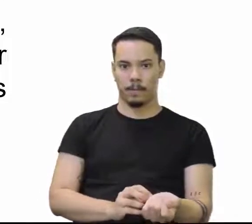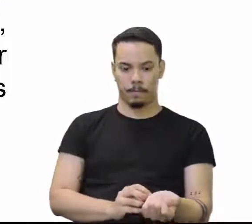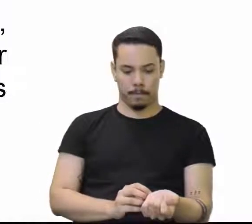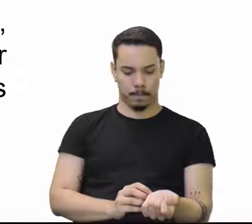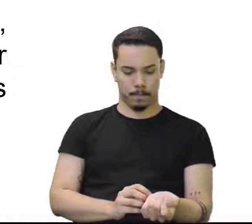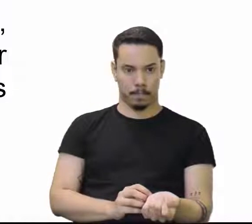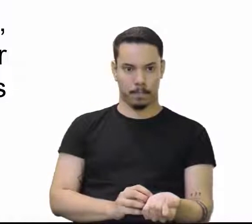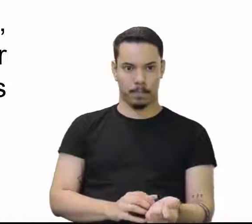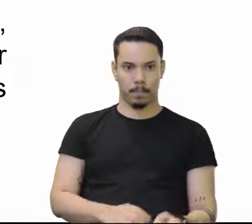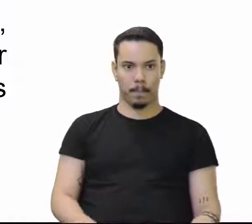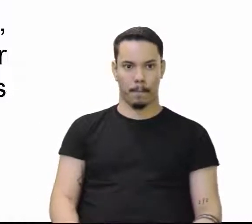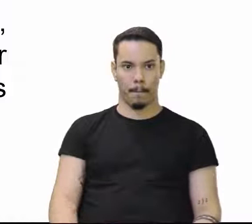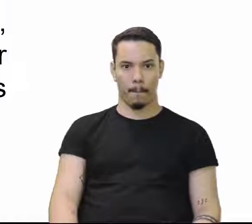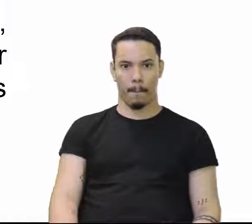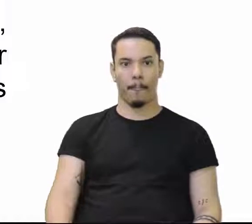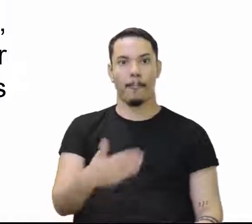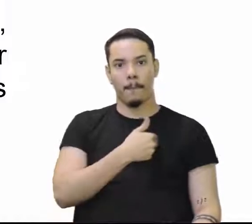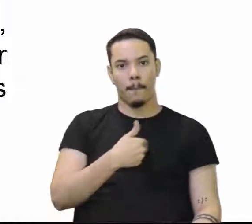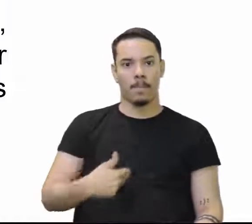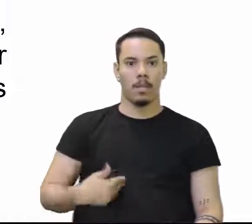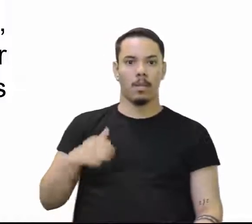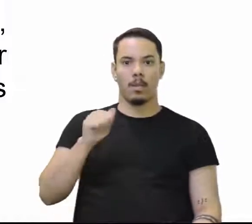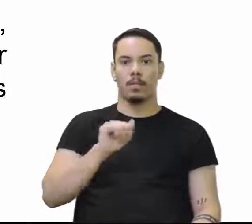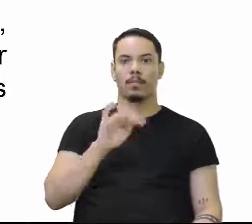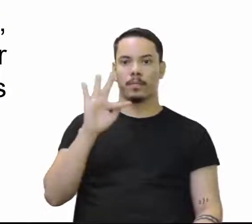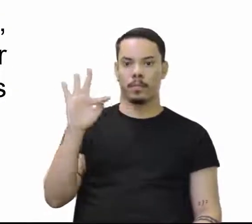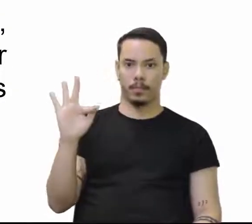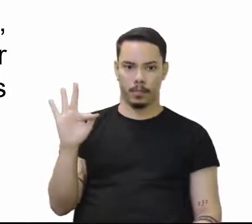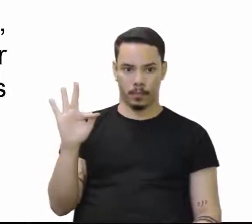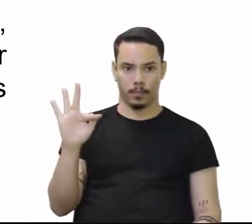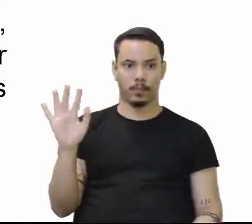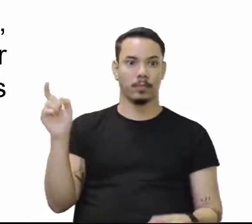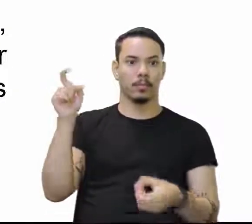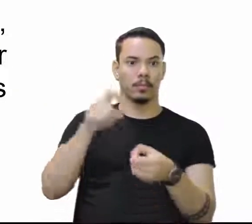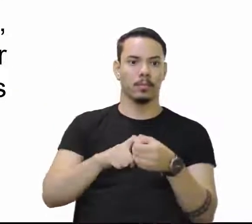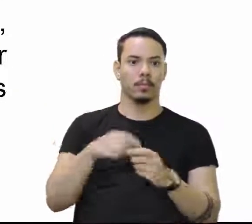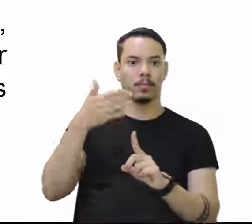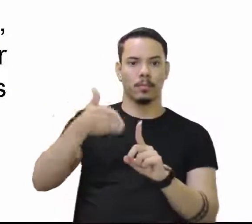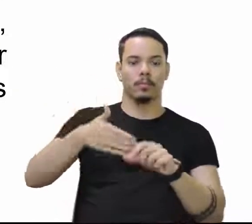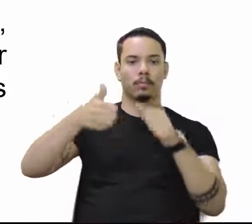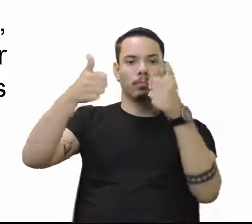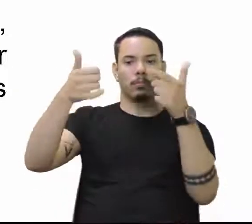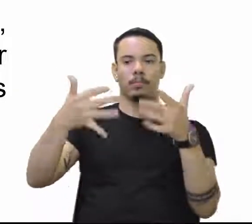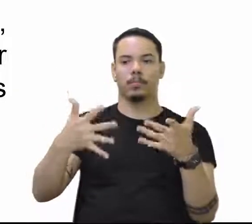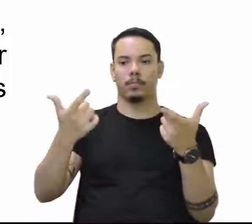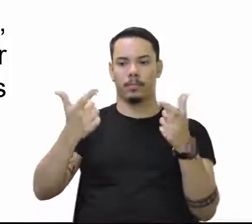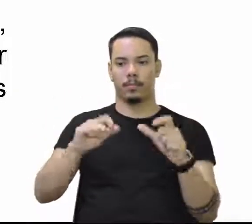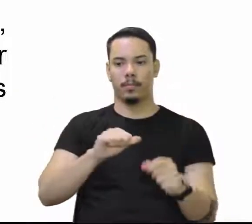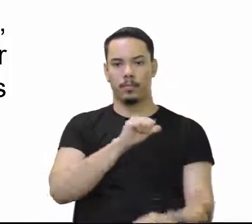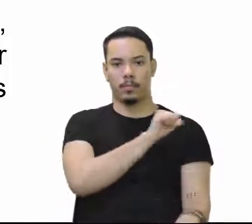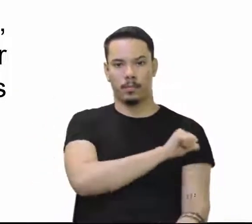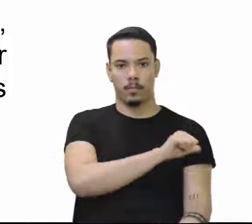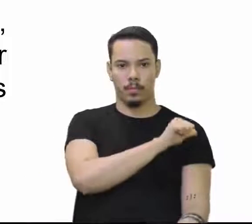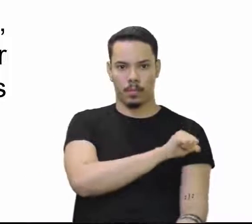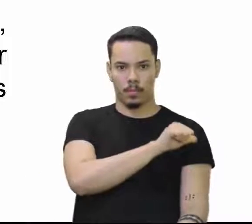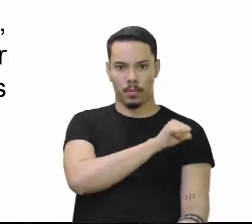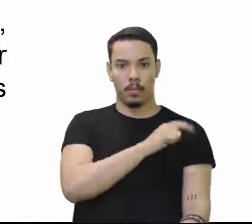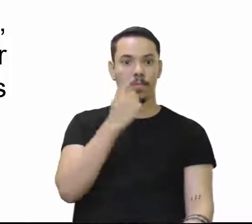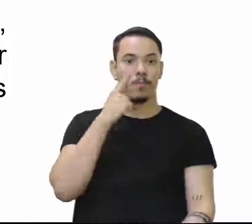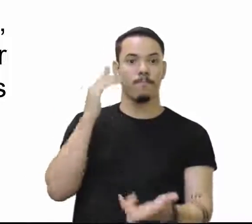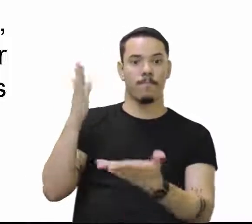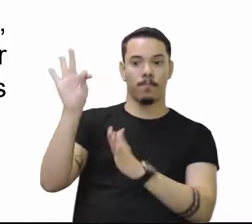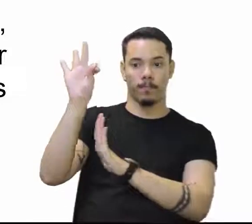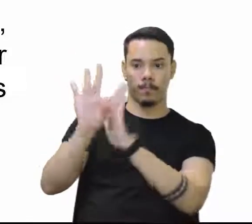Nós temos aí, ó. O governo Aloysio Ferreira voltou a discursar no Rio de Janeiro em 31 de outubro de